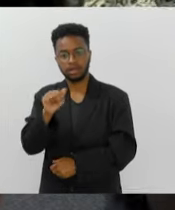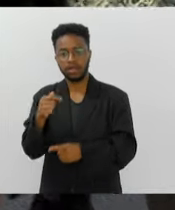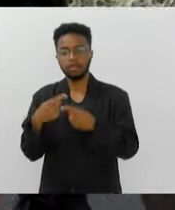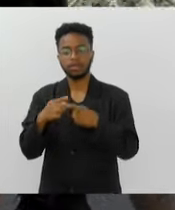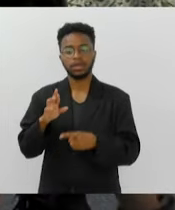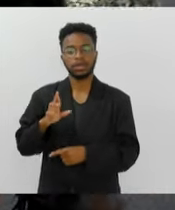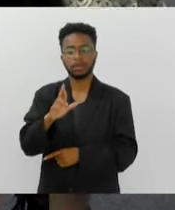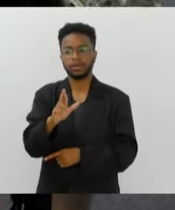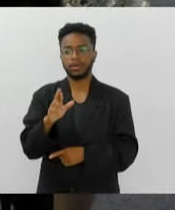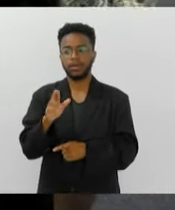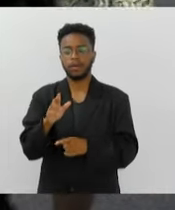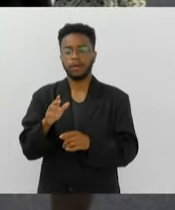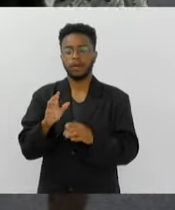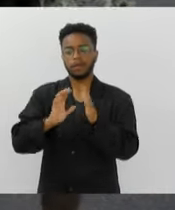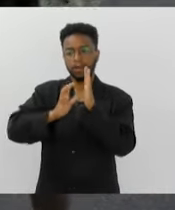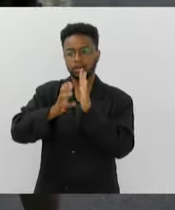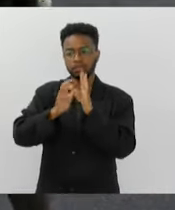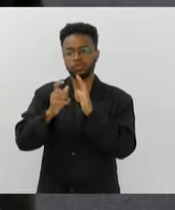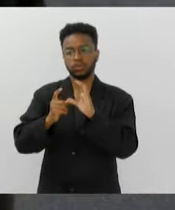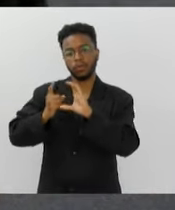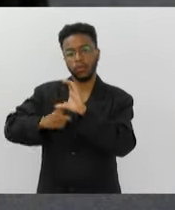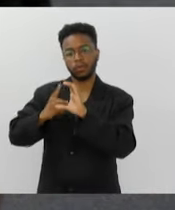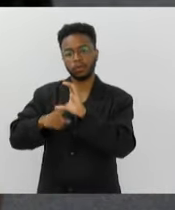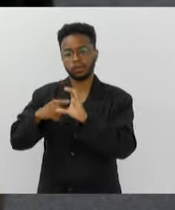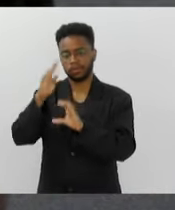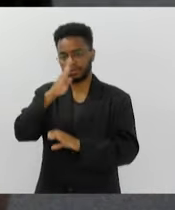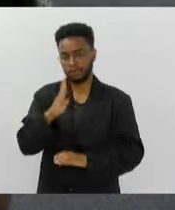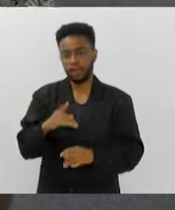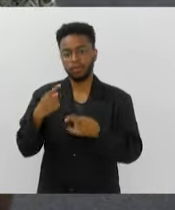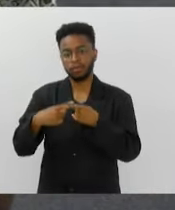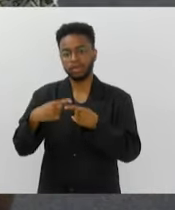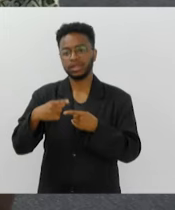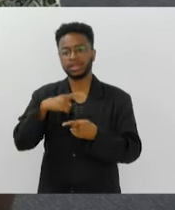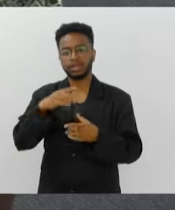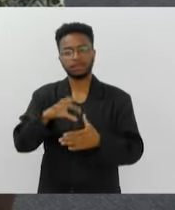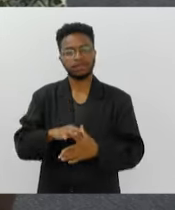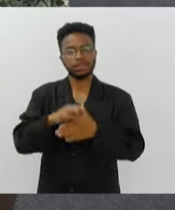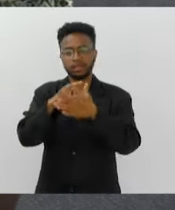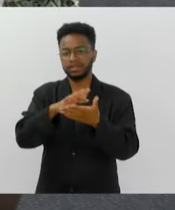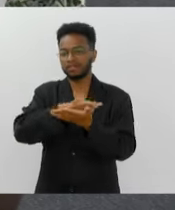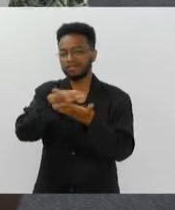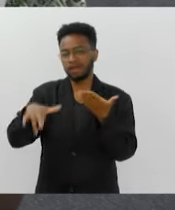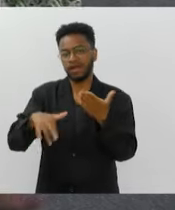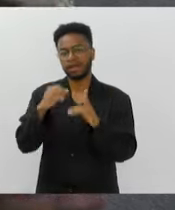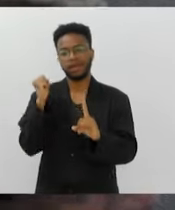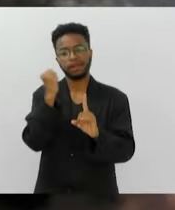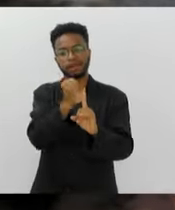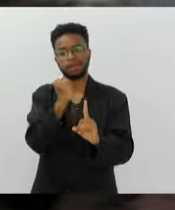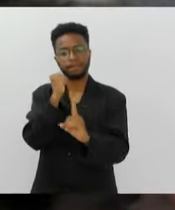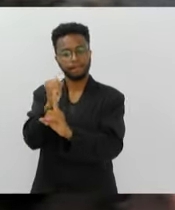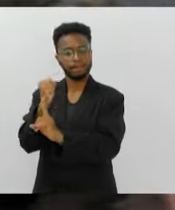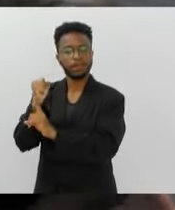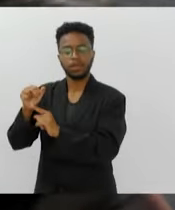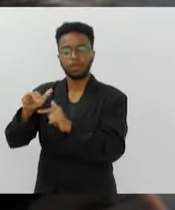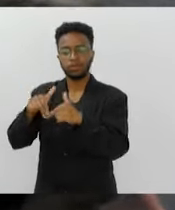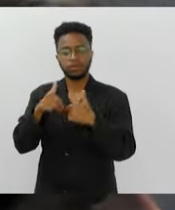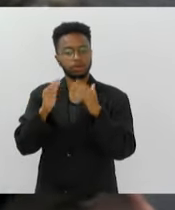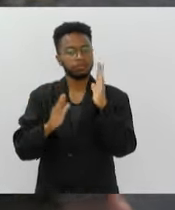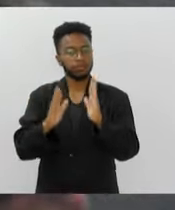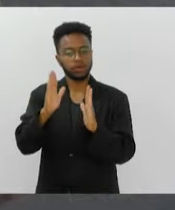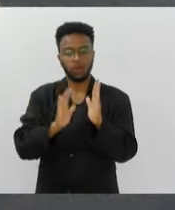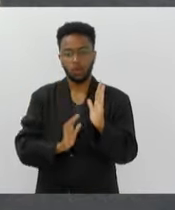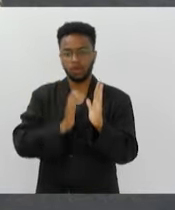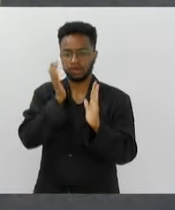Partido Comunista do Brasil aquele que mais teve lideranças assassinadas por esse terror que foi a